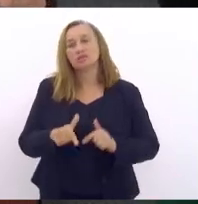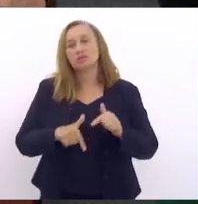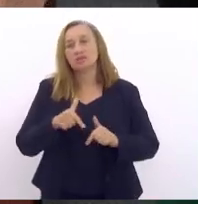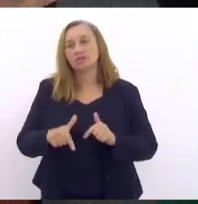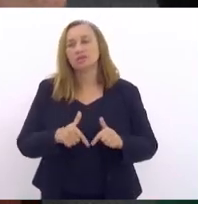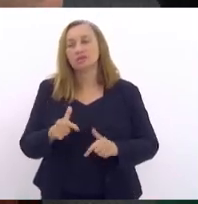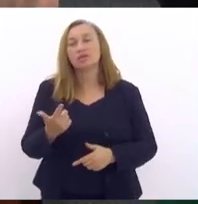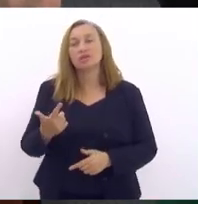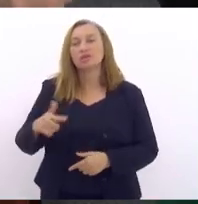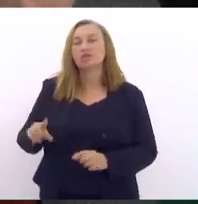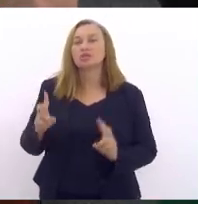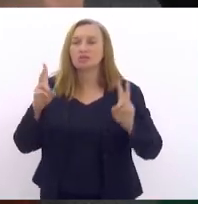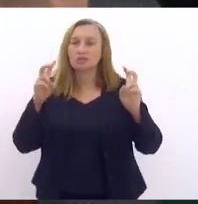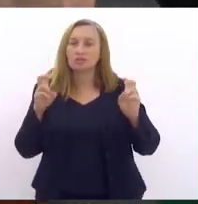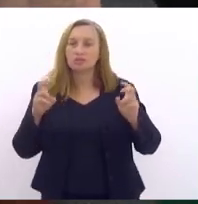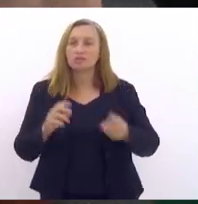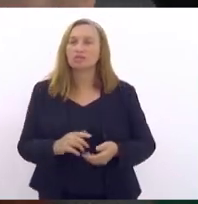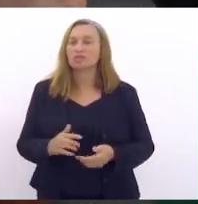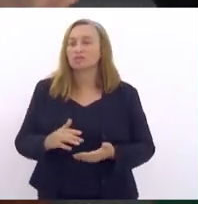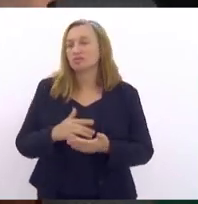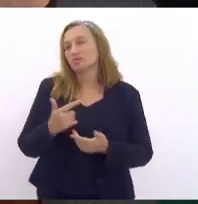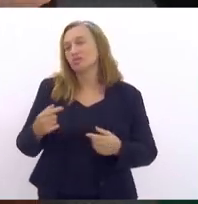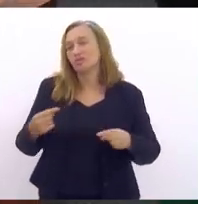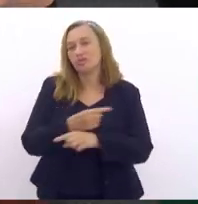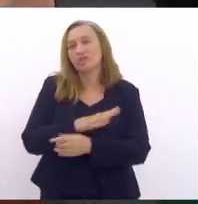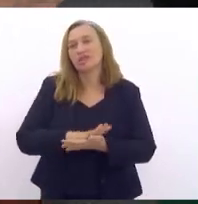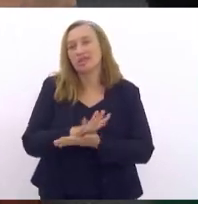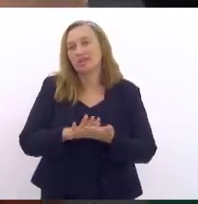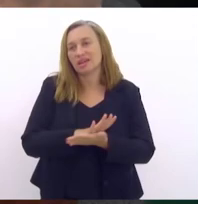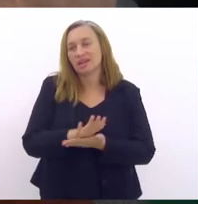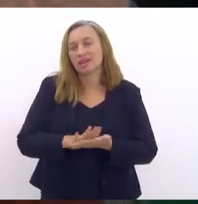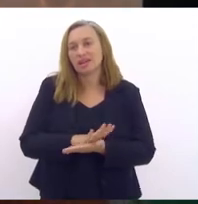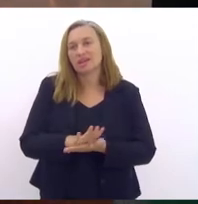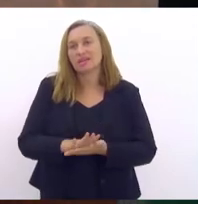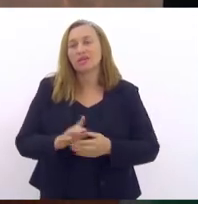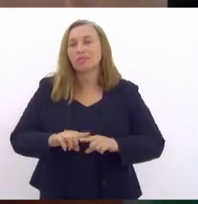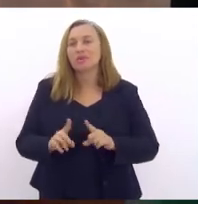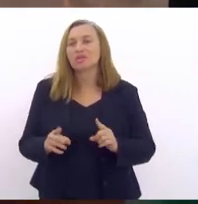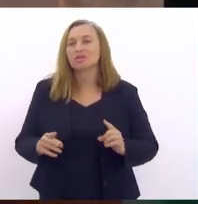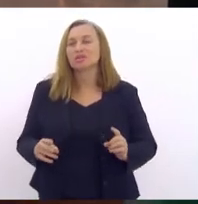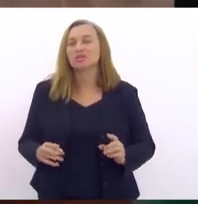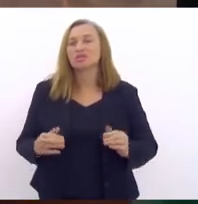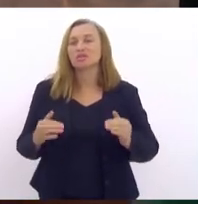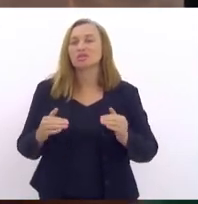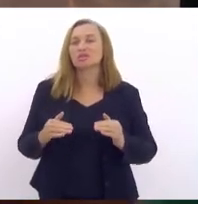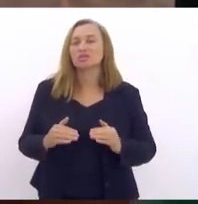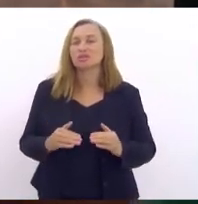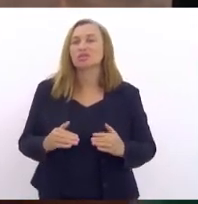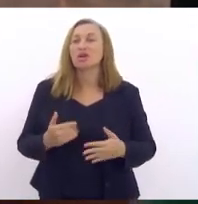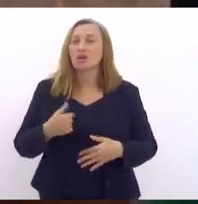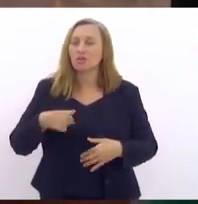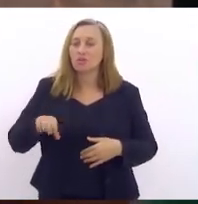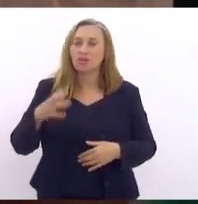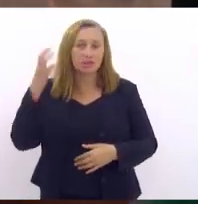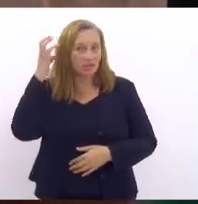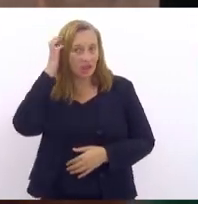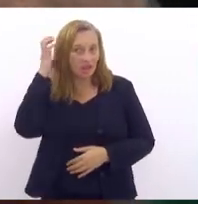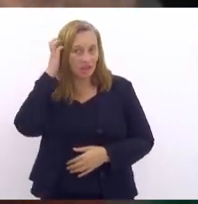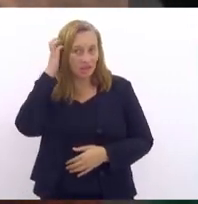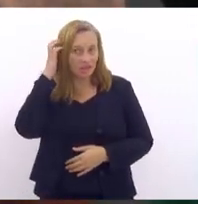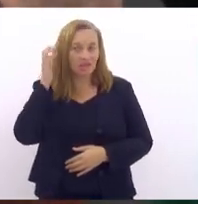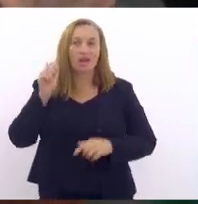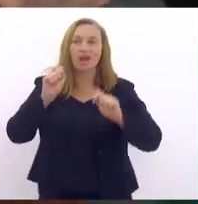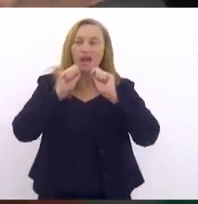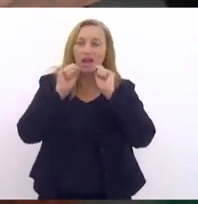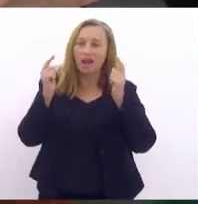e outra coisa que não tem nada a ver, mas tem tudo a ver, que tem a ver com a casa. Eu estive hoje na rádio da nossa